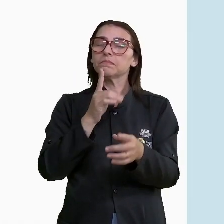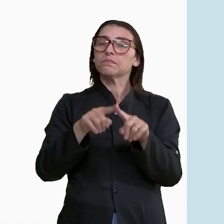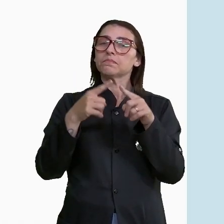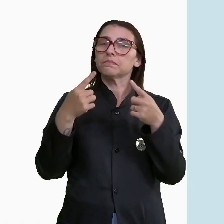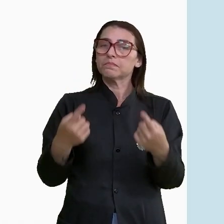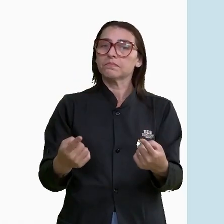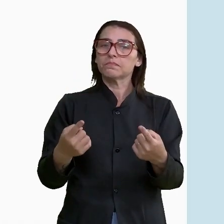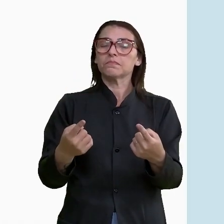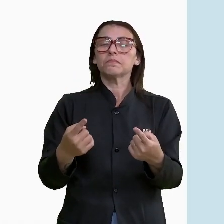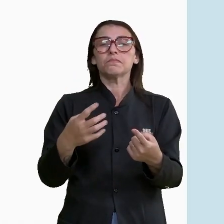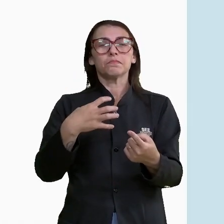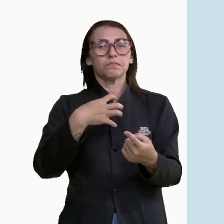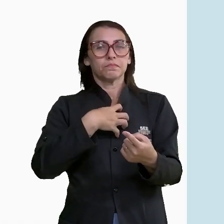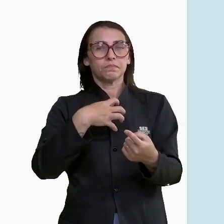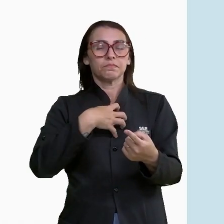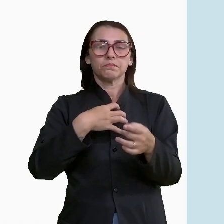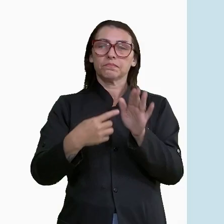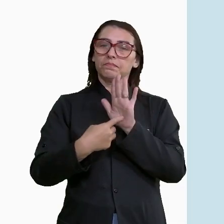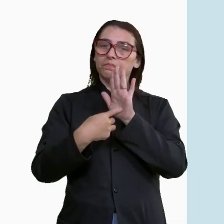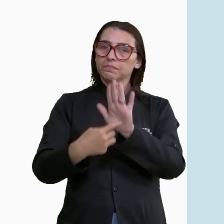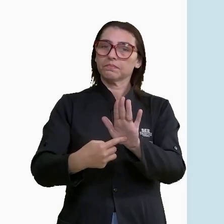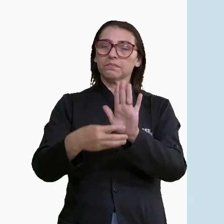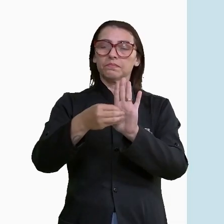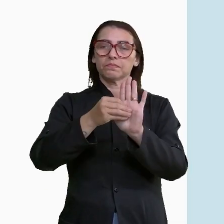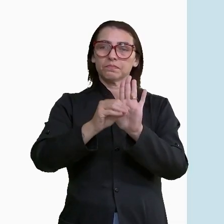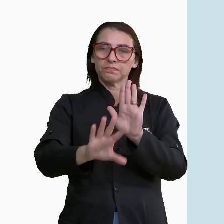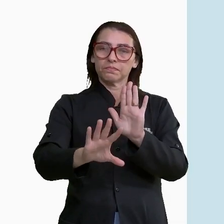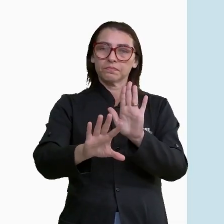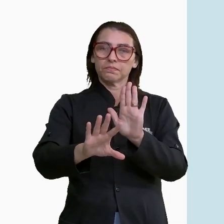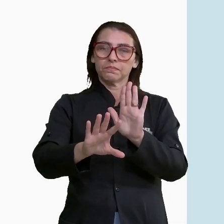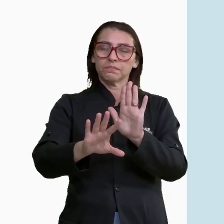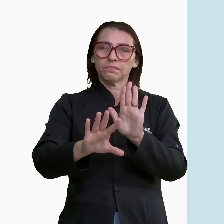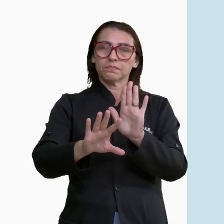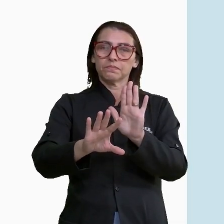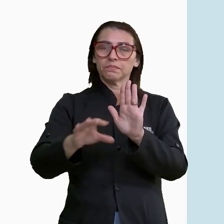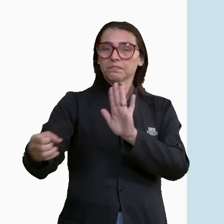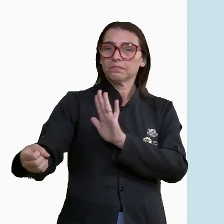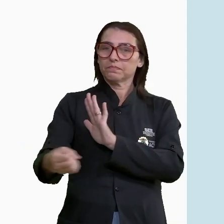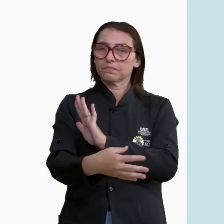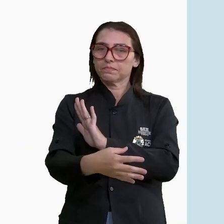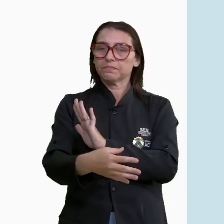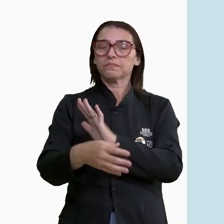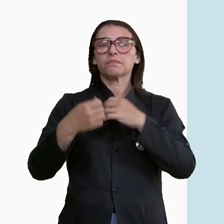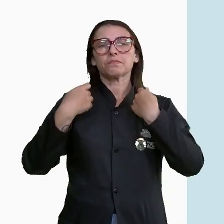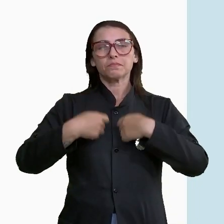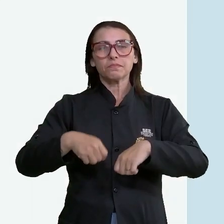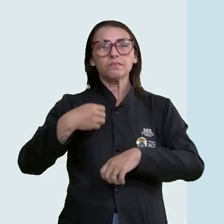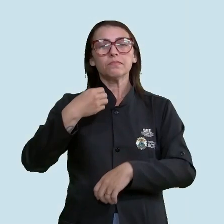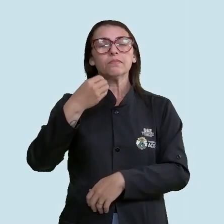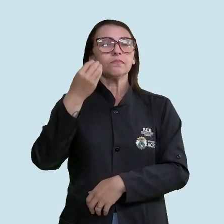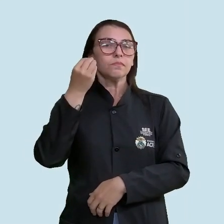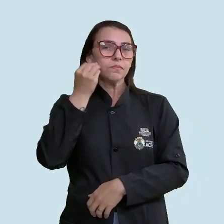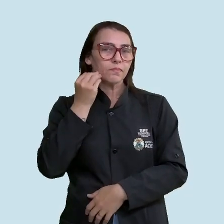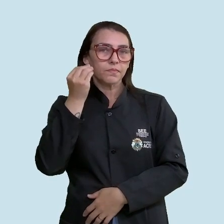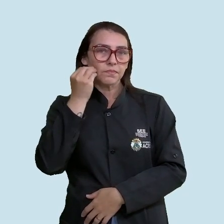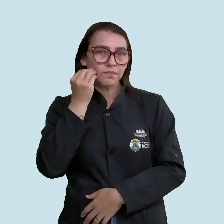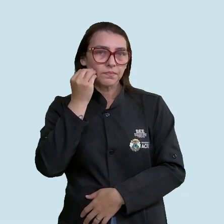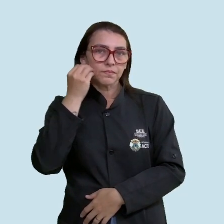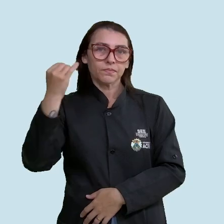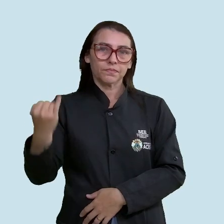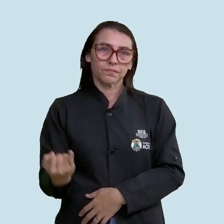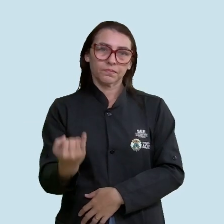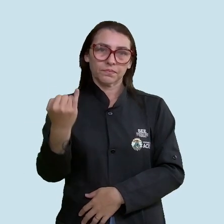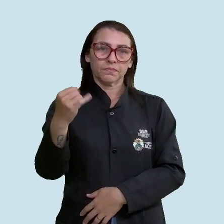pelo formato que está sendo apresentado na mídia se torna inovador e eu preciso experimentar. Então, é